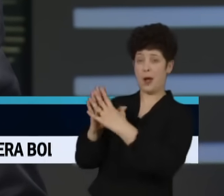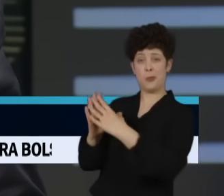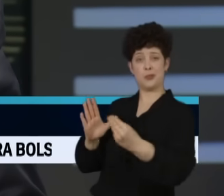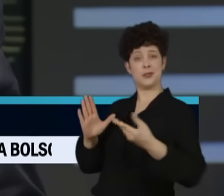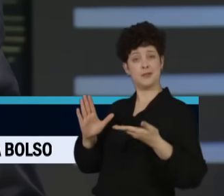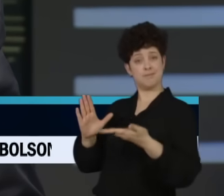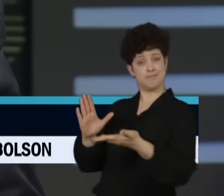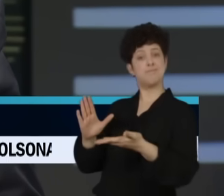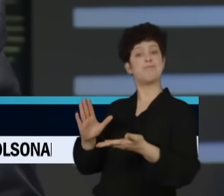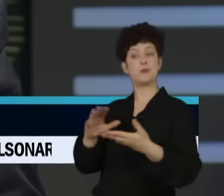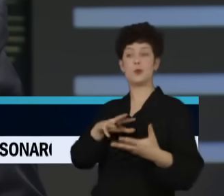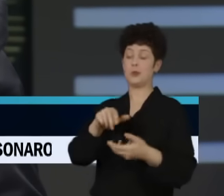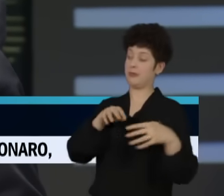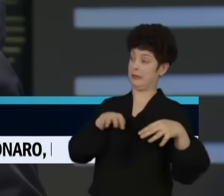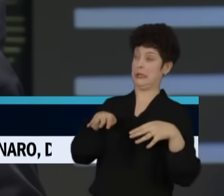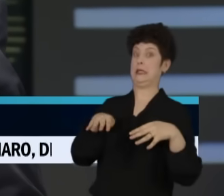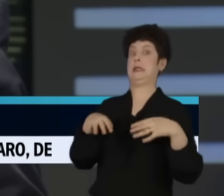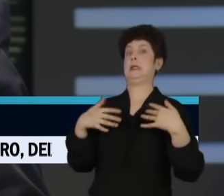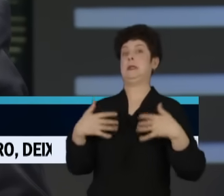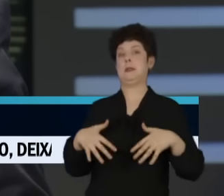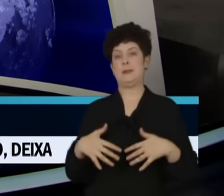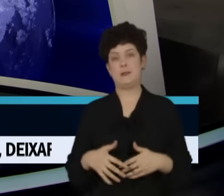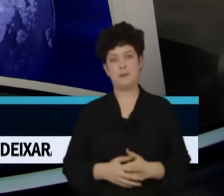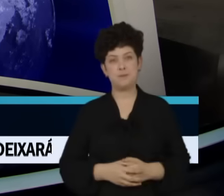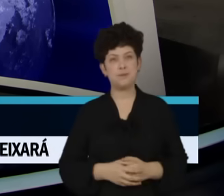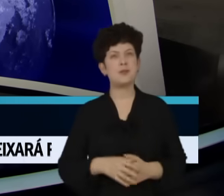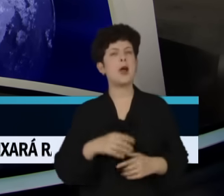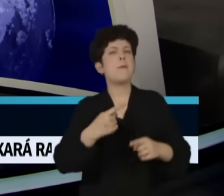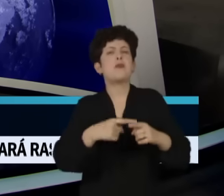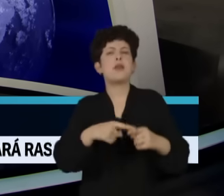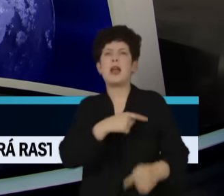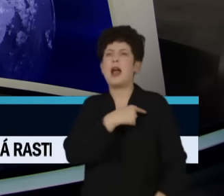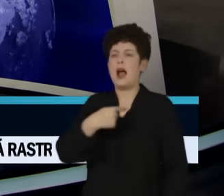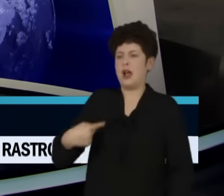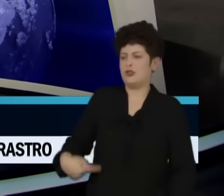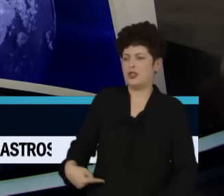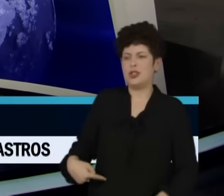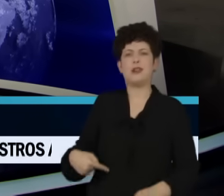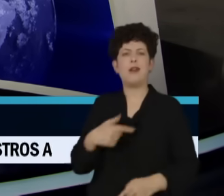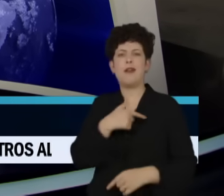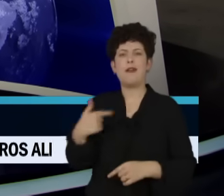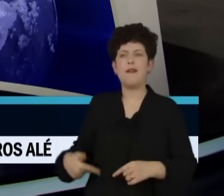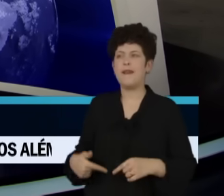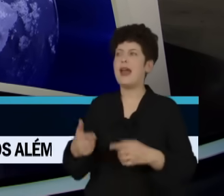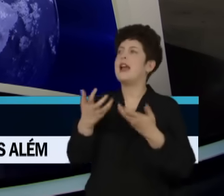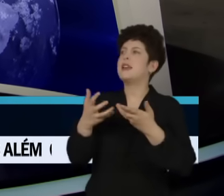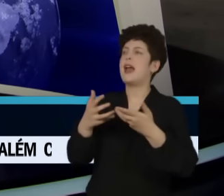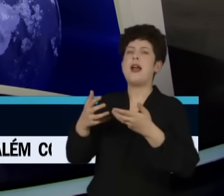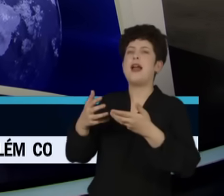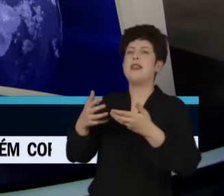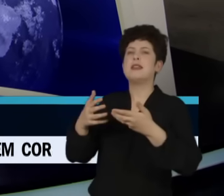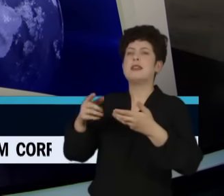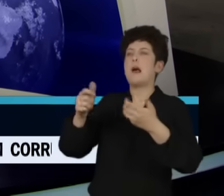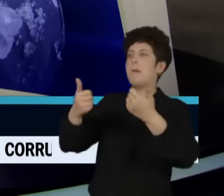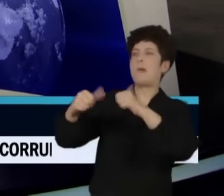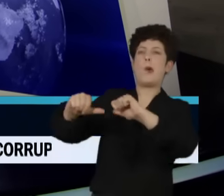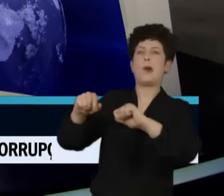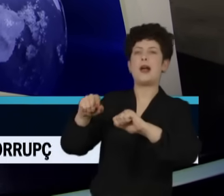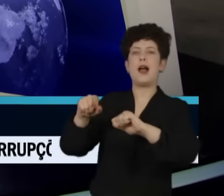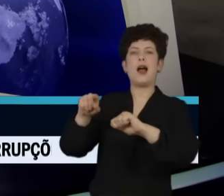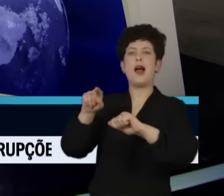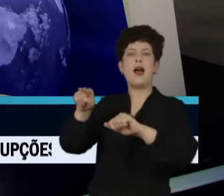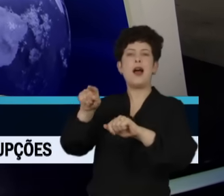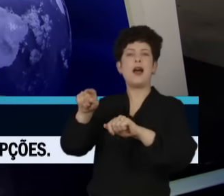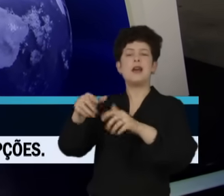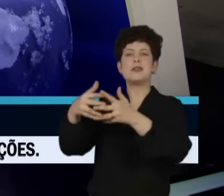servindo de exemplo pro mundo. Agora, Wilson, por que que a China impede até poderosos como Nancipelose, né, de ir a